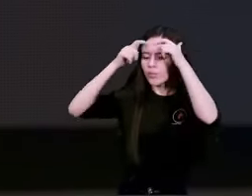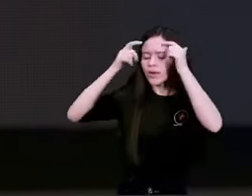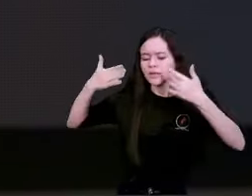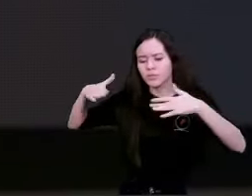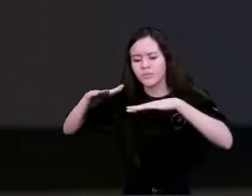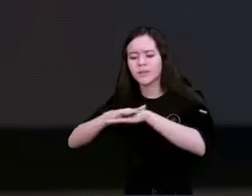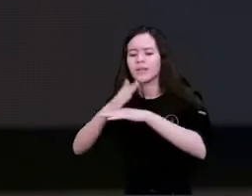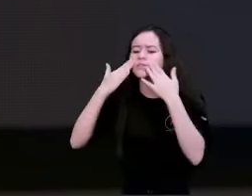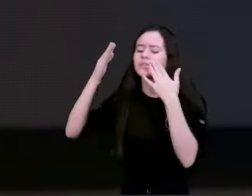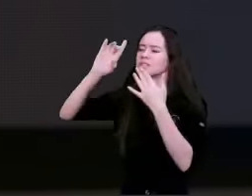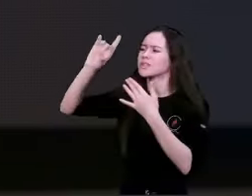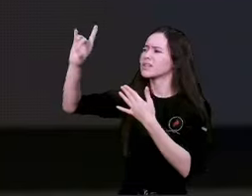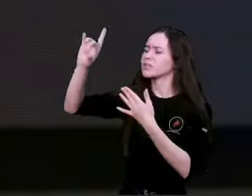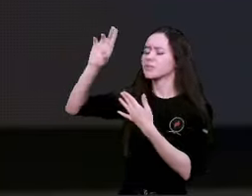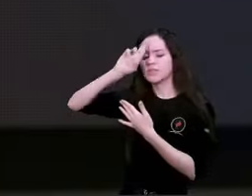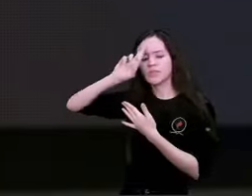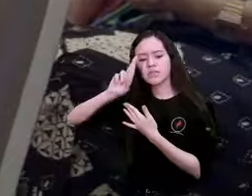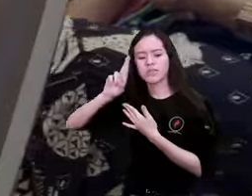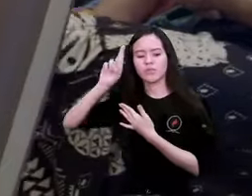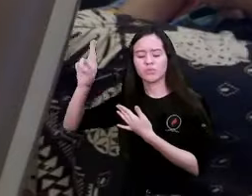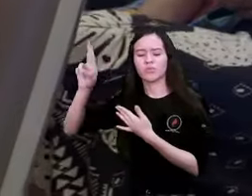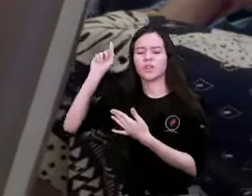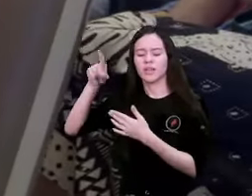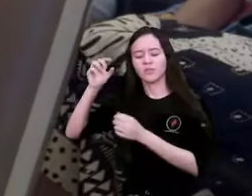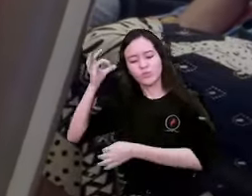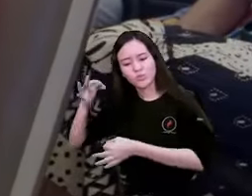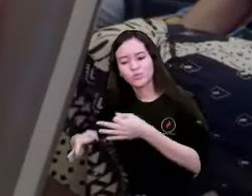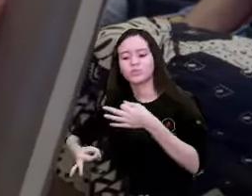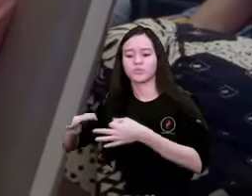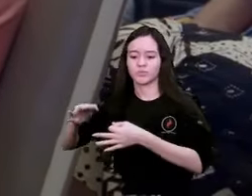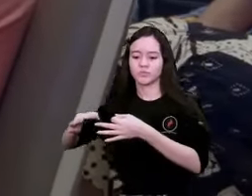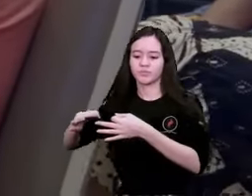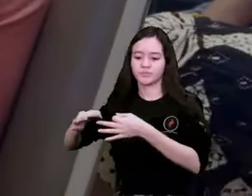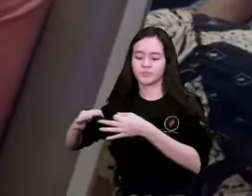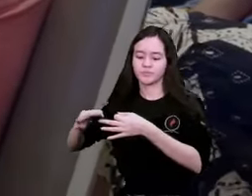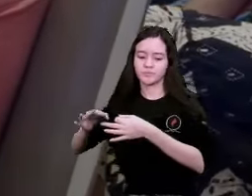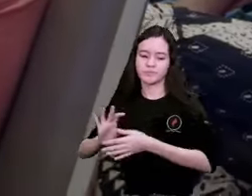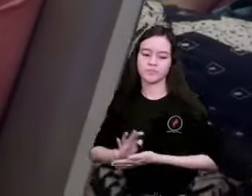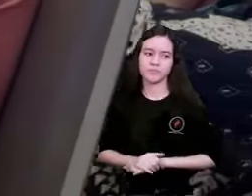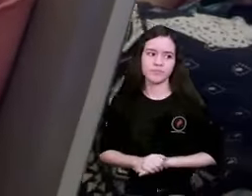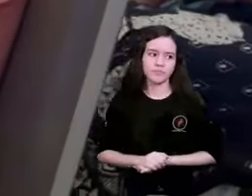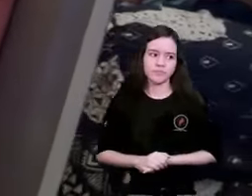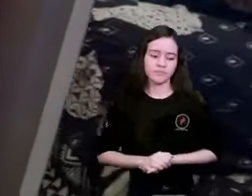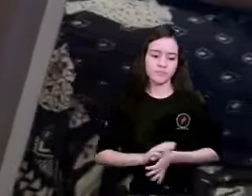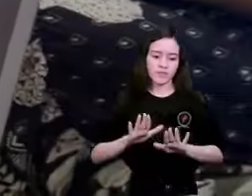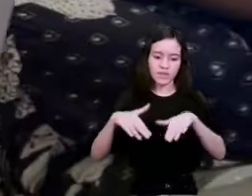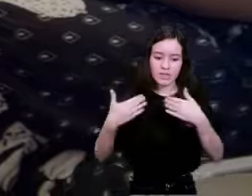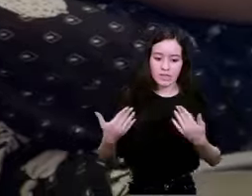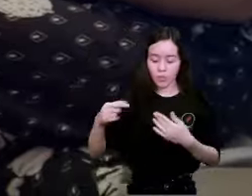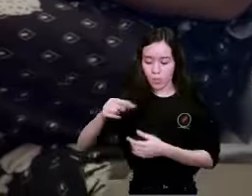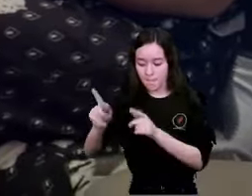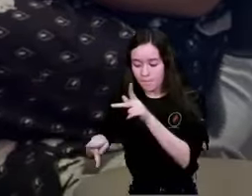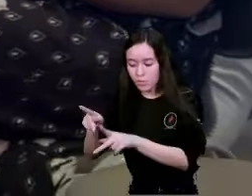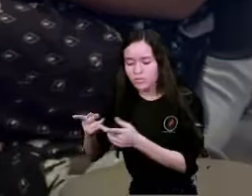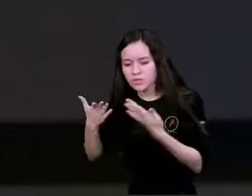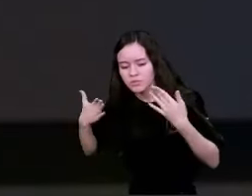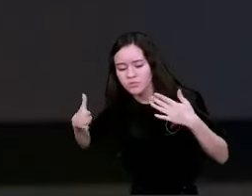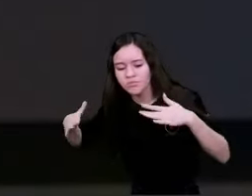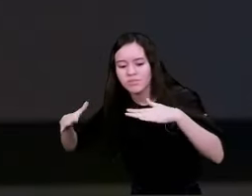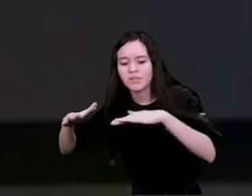disseram, o Senhor é justo. Então se humilharam